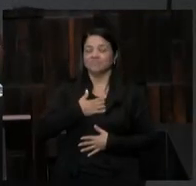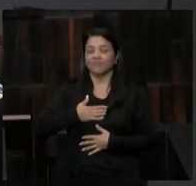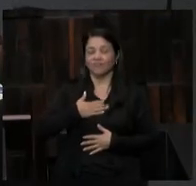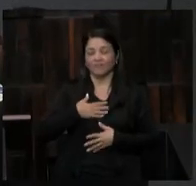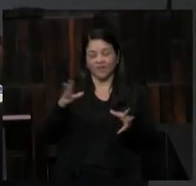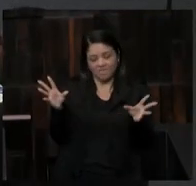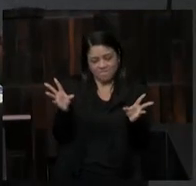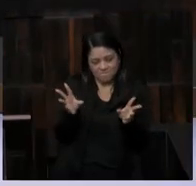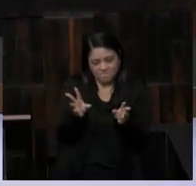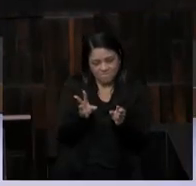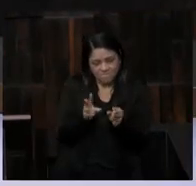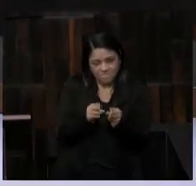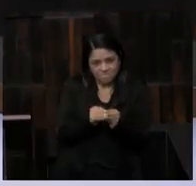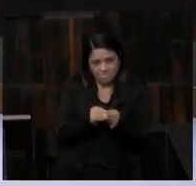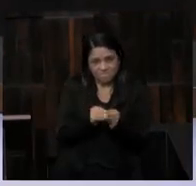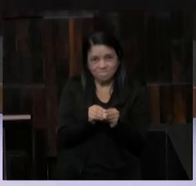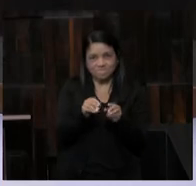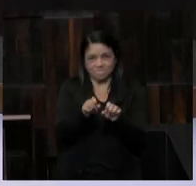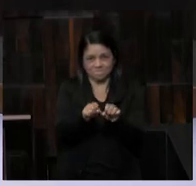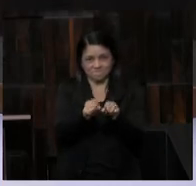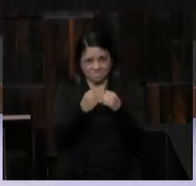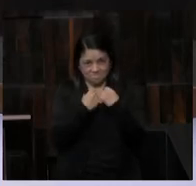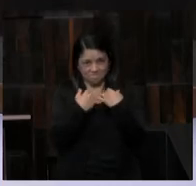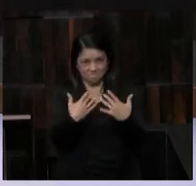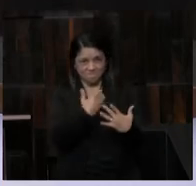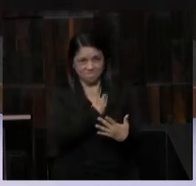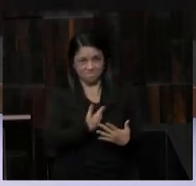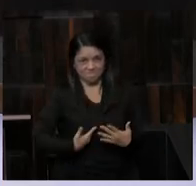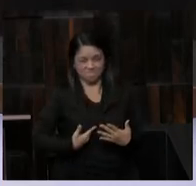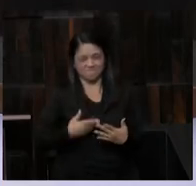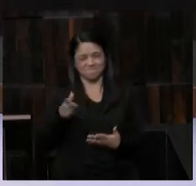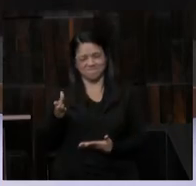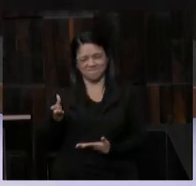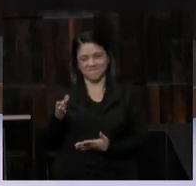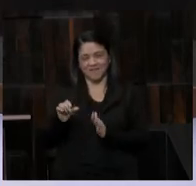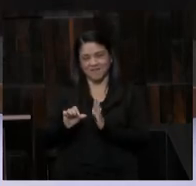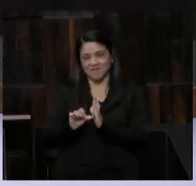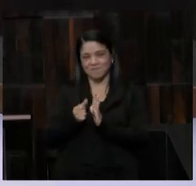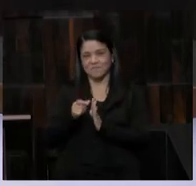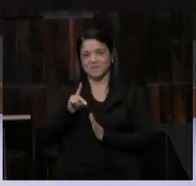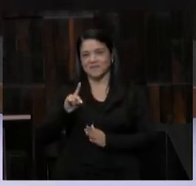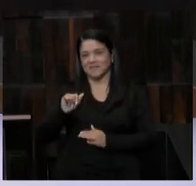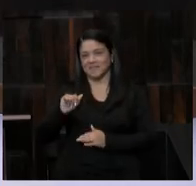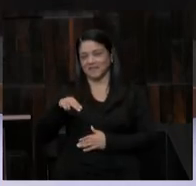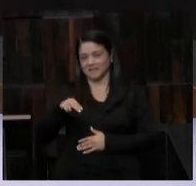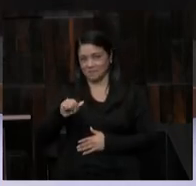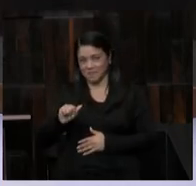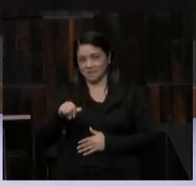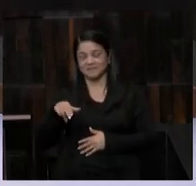fechar a nossa sessão, com a chave de ouro, a nossa primeira dama,